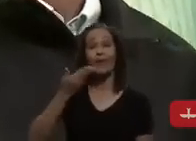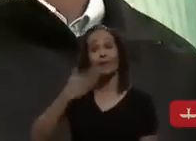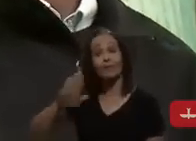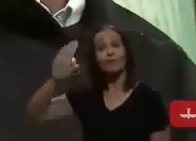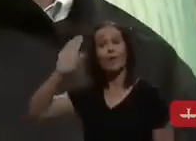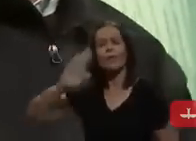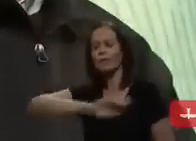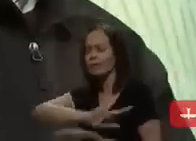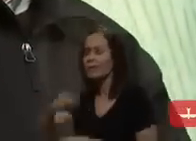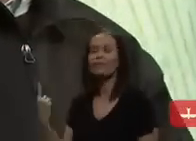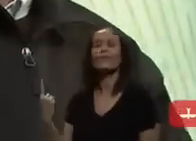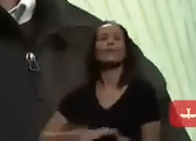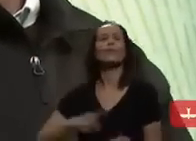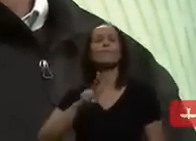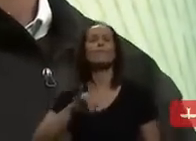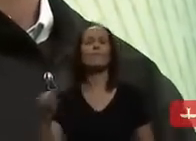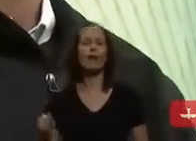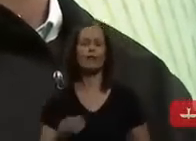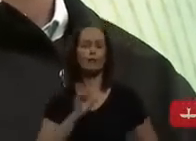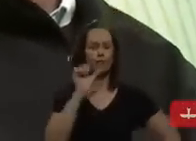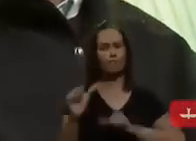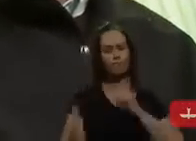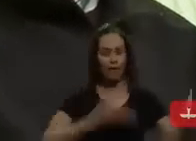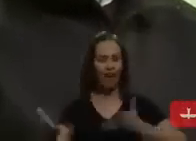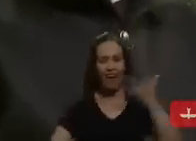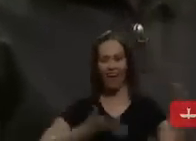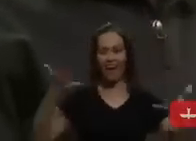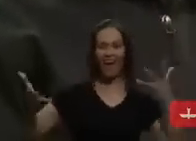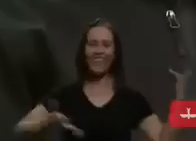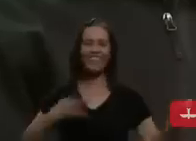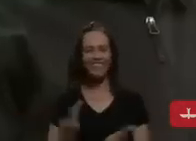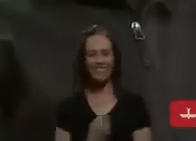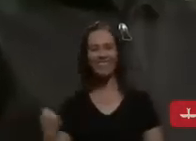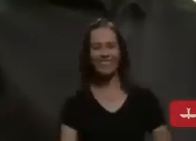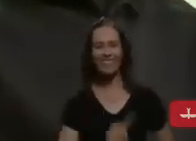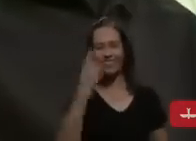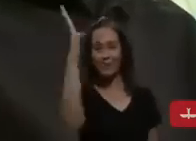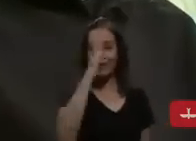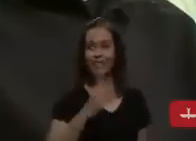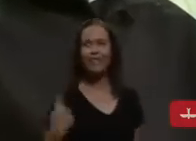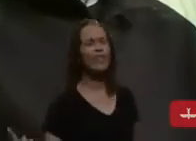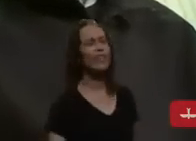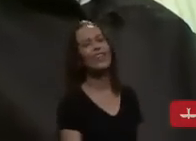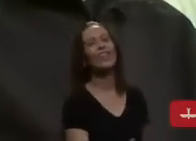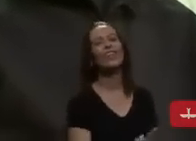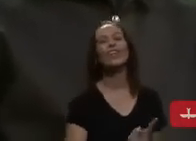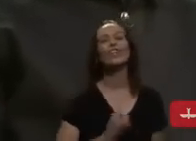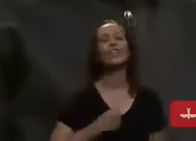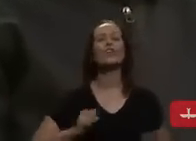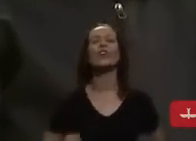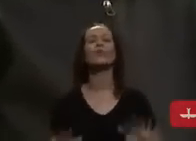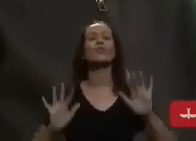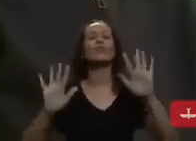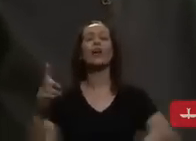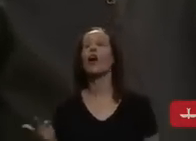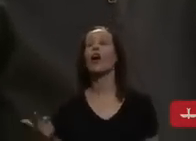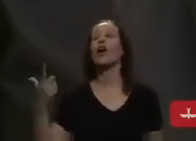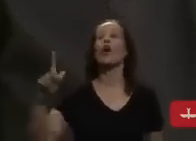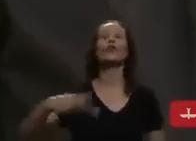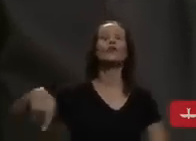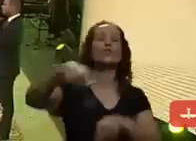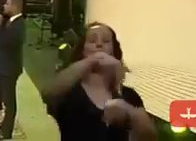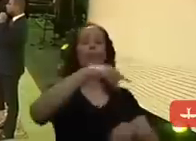se cumprir. O avivamento do Senhor irá se cumprir no nosso Brasil. E nós seremos celeiros de bênção para outras nações,